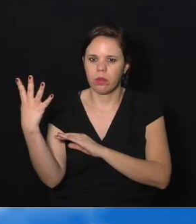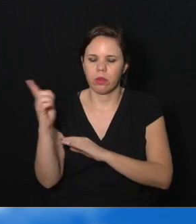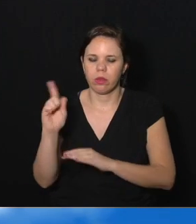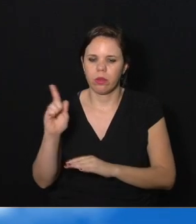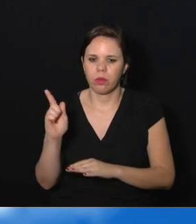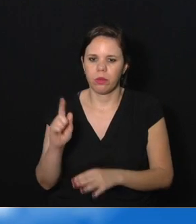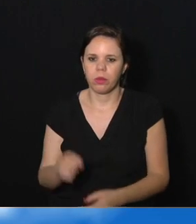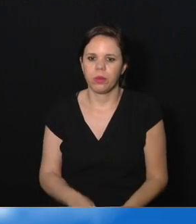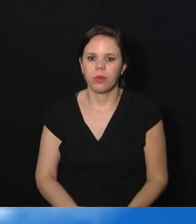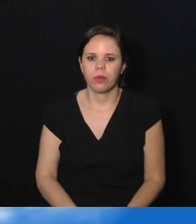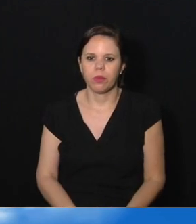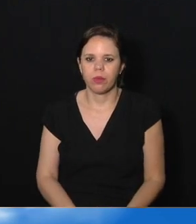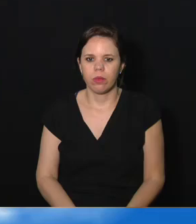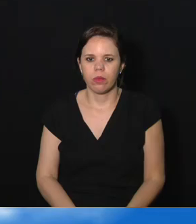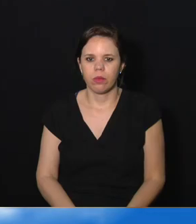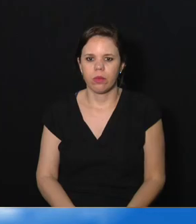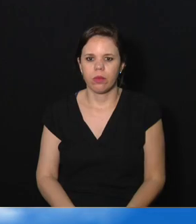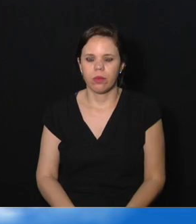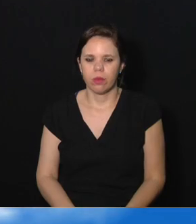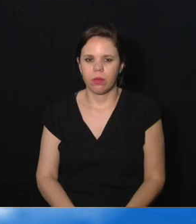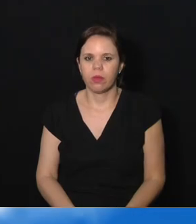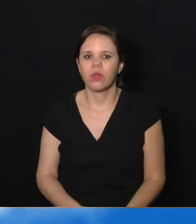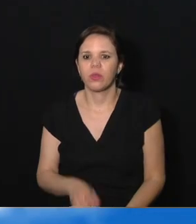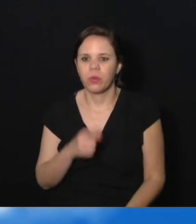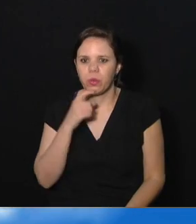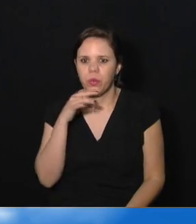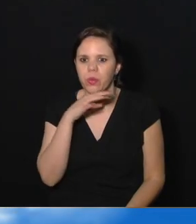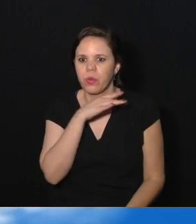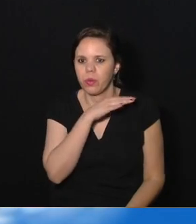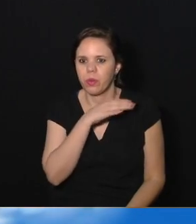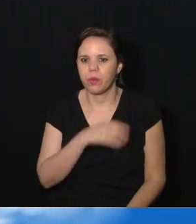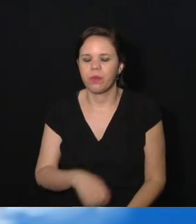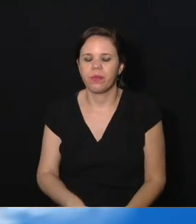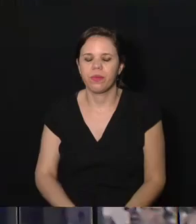aos 34 graus. Inverno quente, hein?